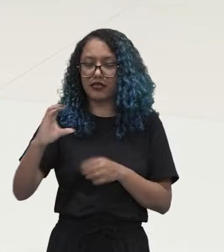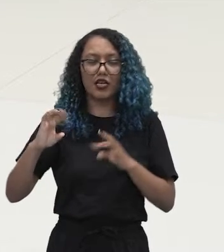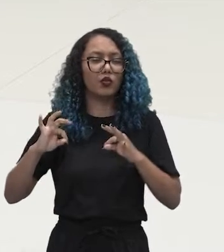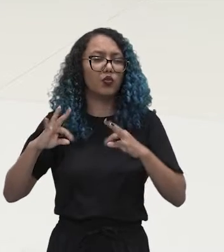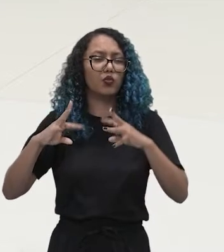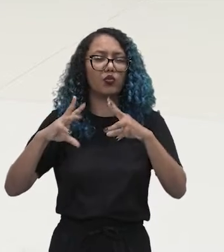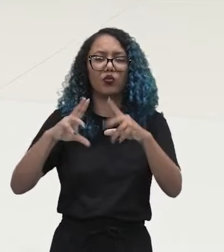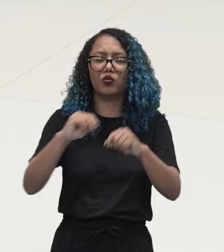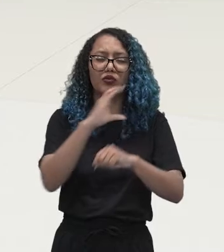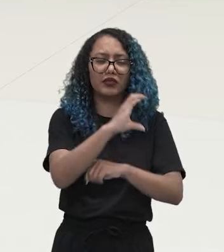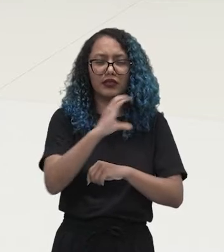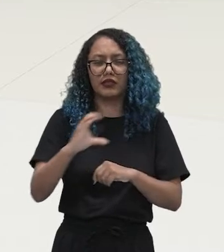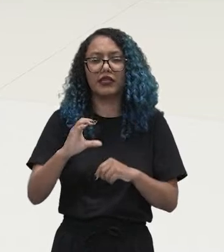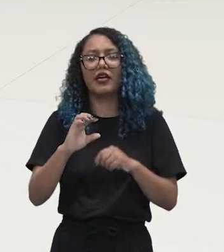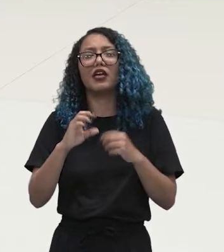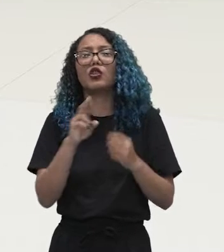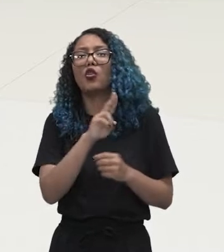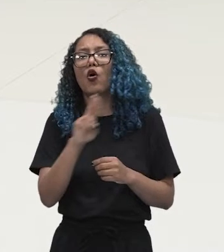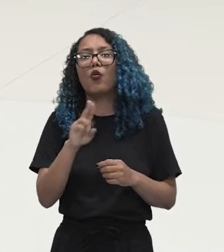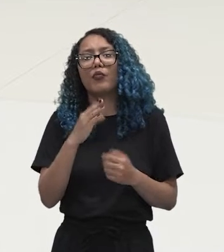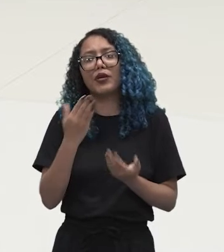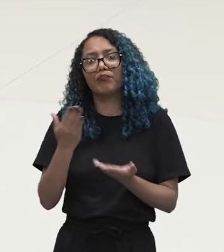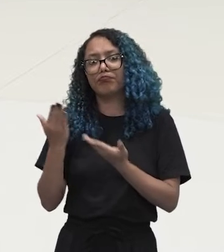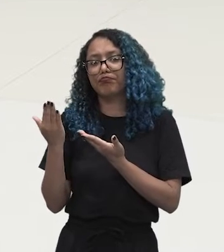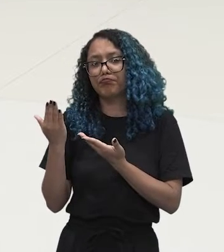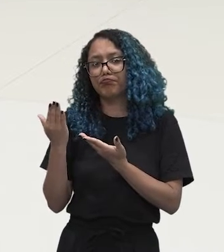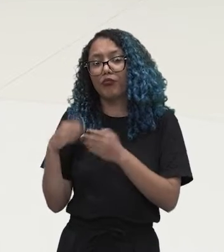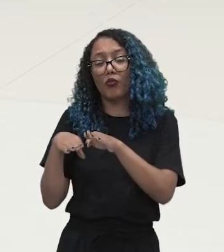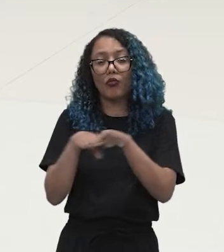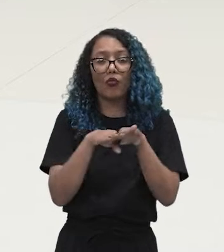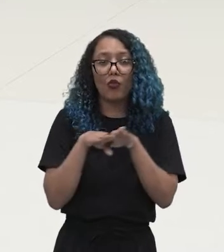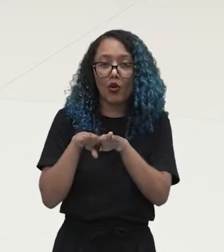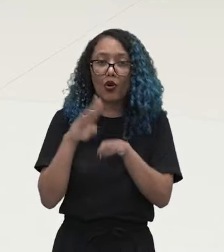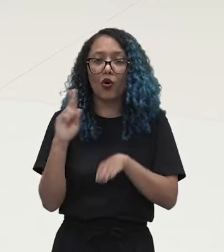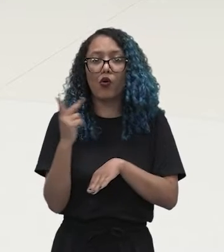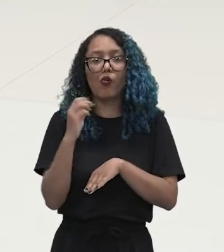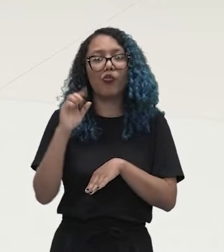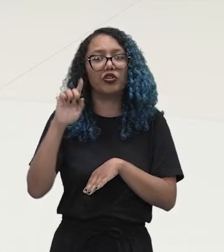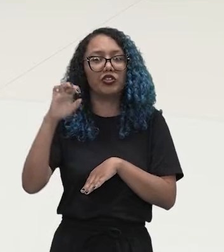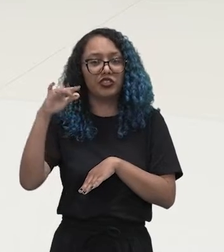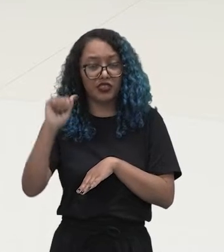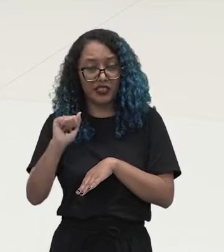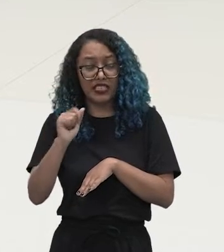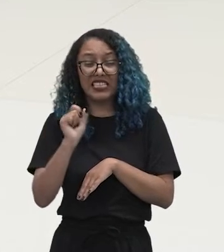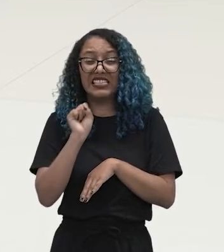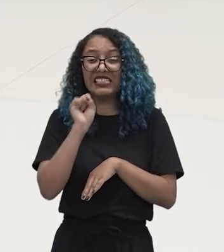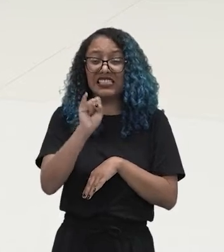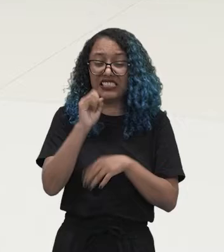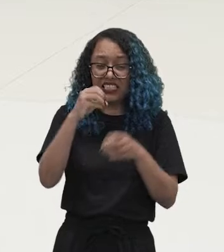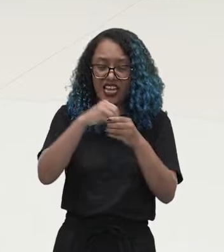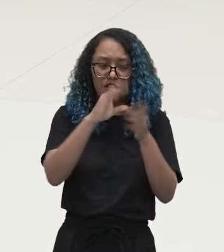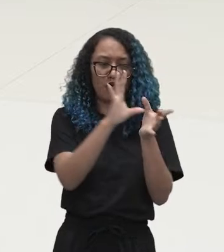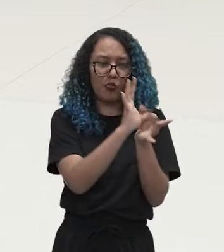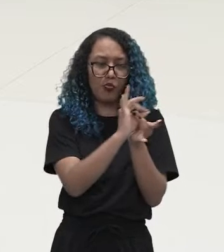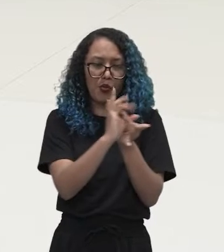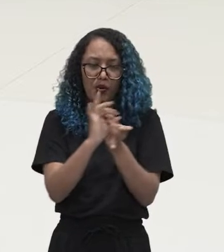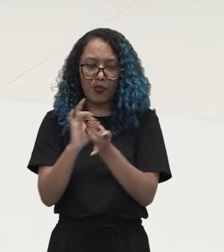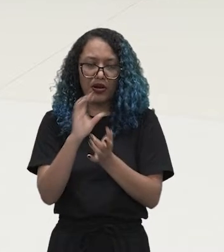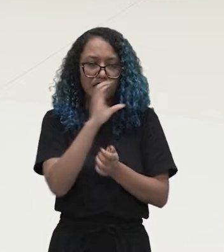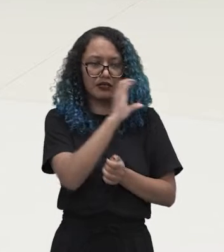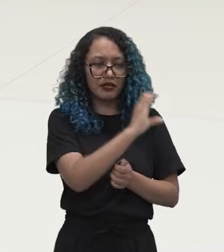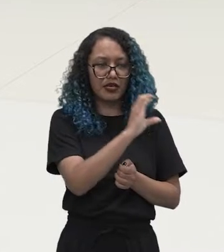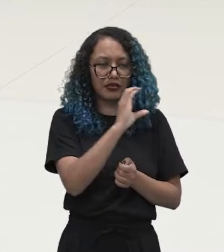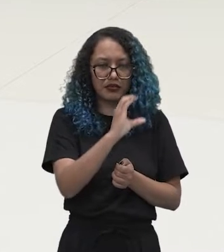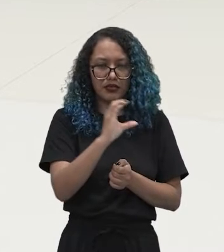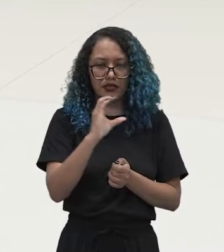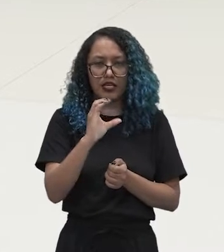principal, ela é chamada de cadeia homogênea. Se dentro da cadeia principal tem um